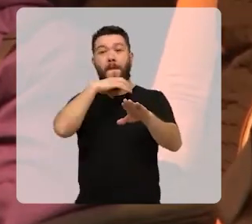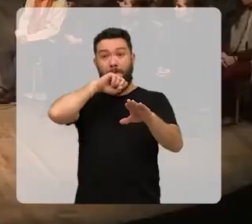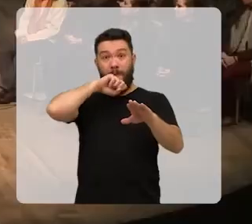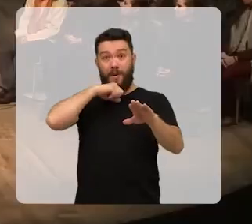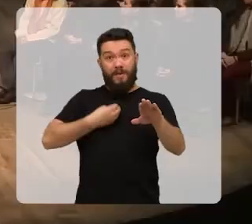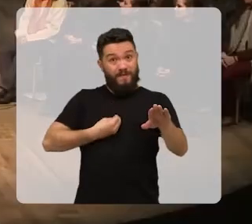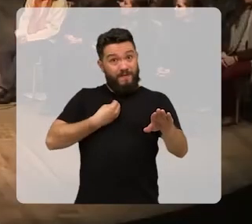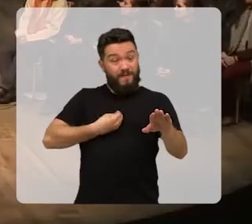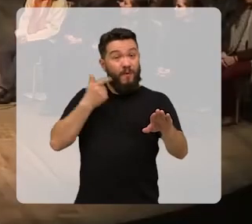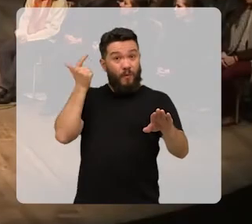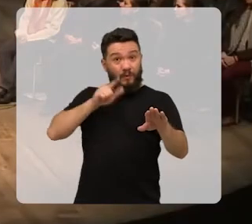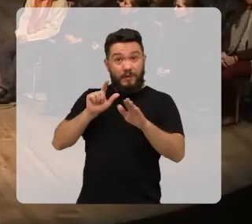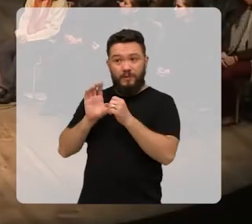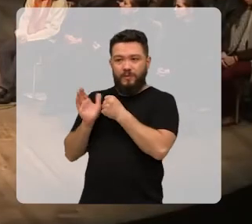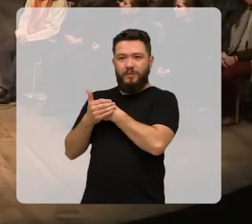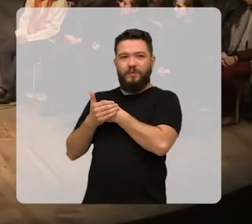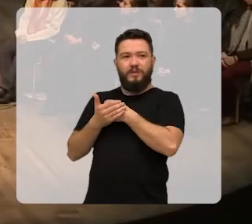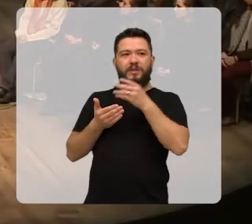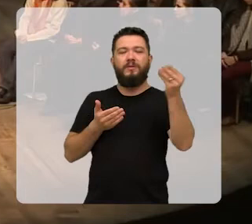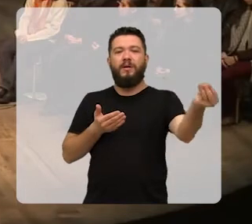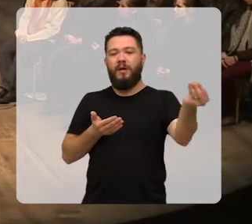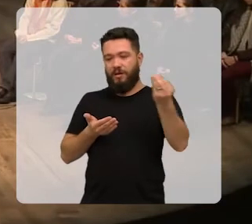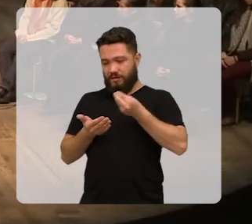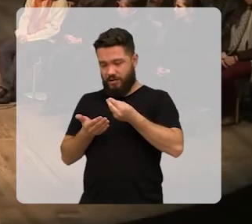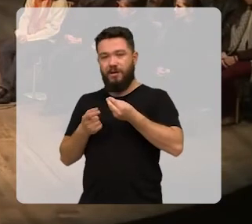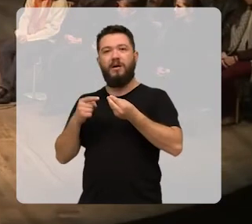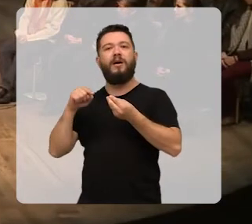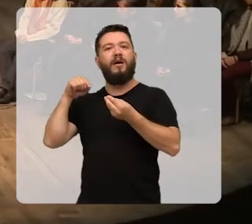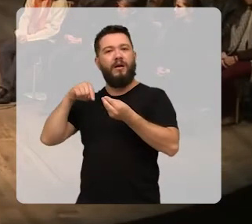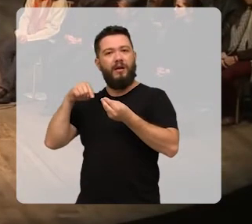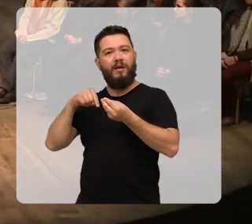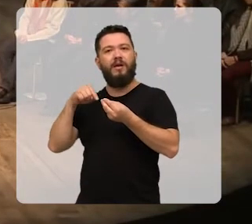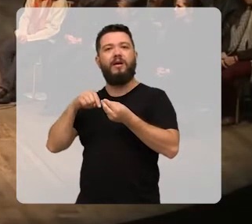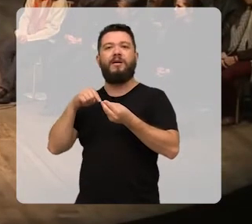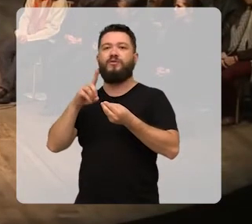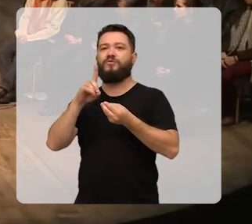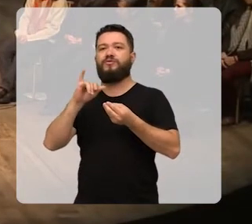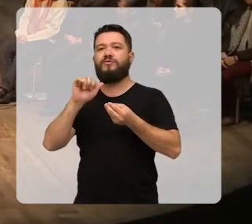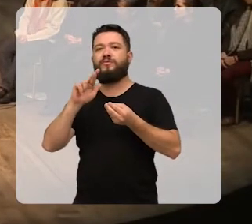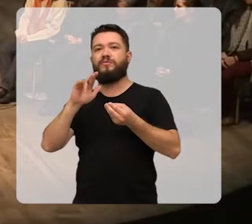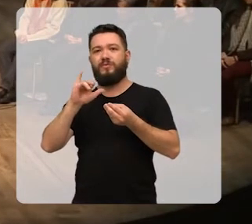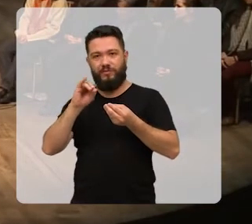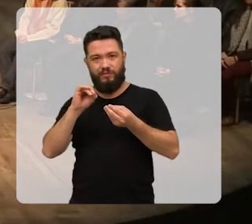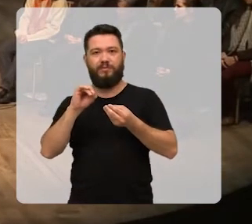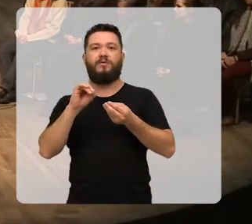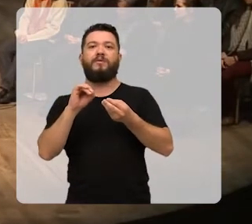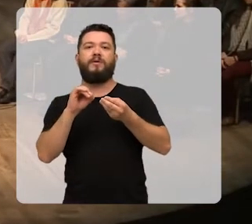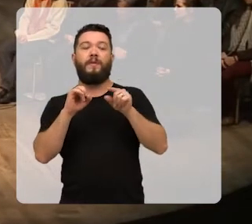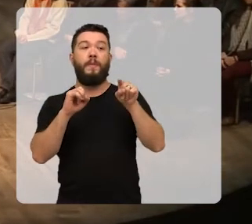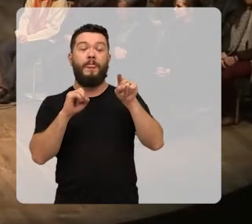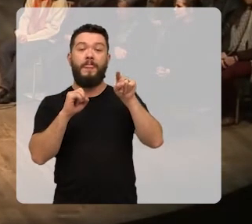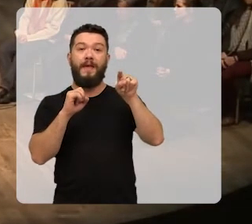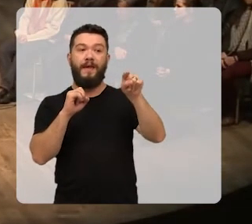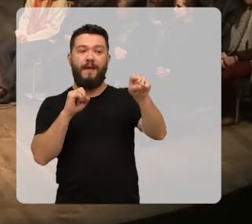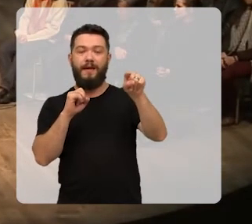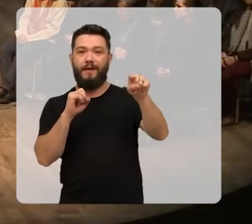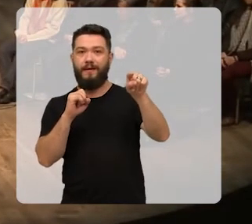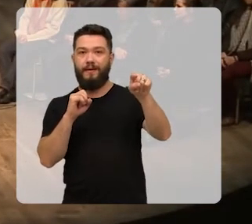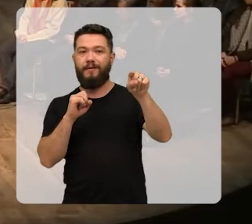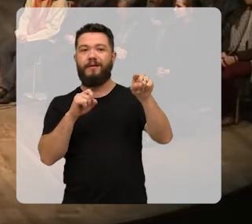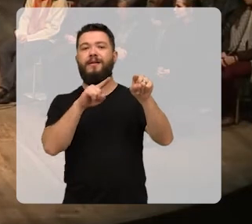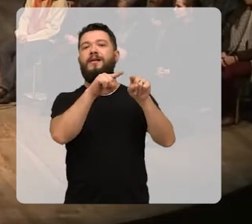grupo escondido. Através de uma amiga que a mãe tinha passado da seleção em